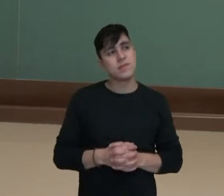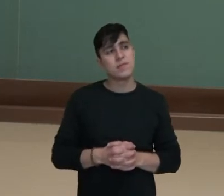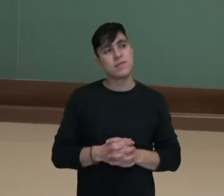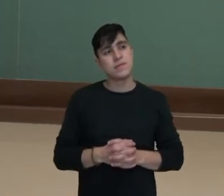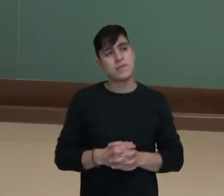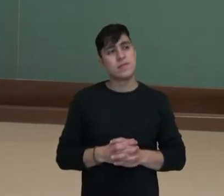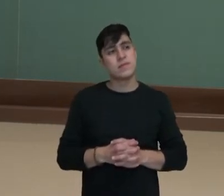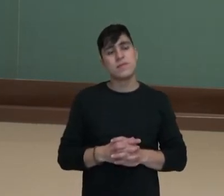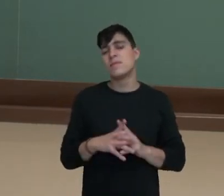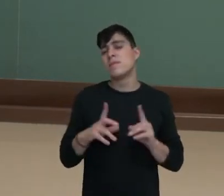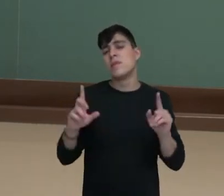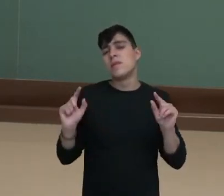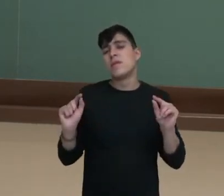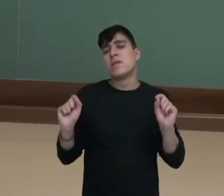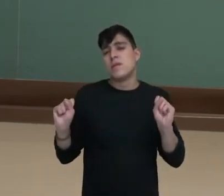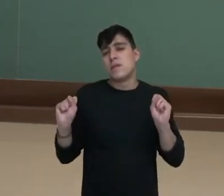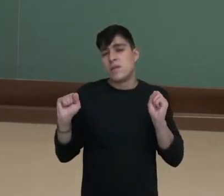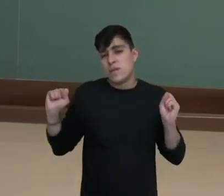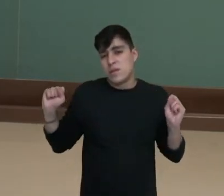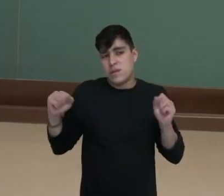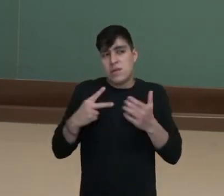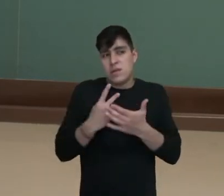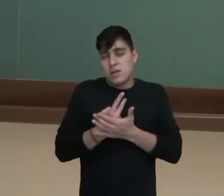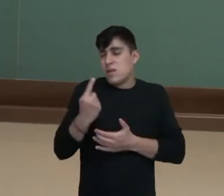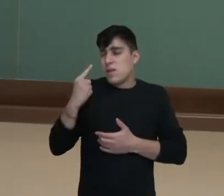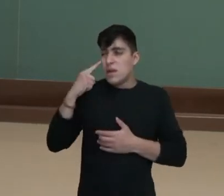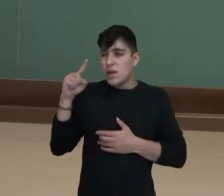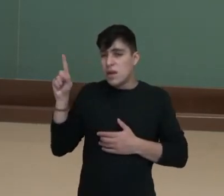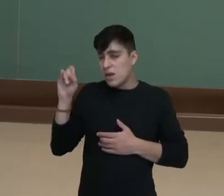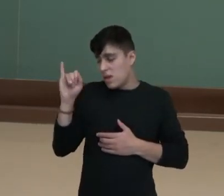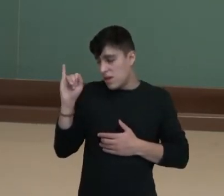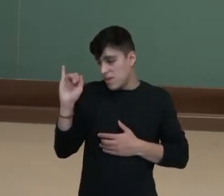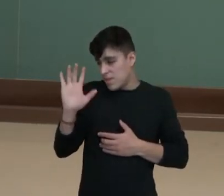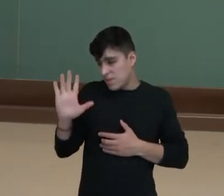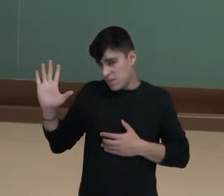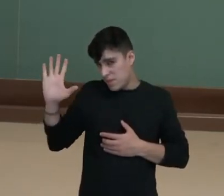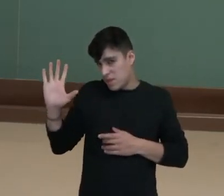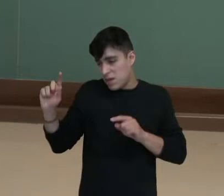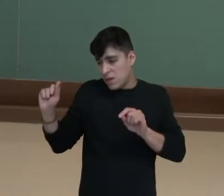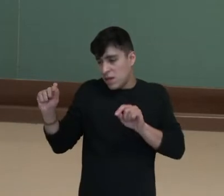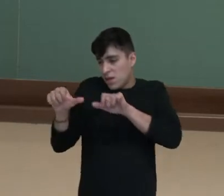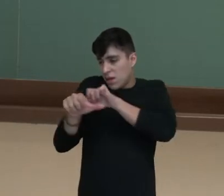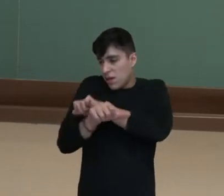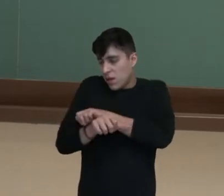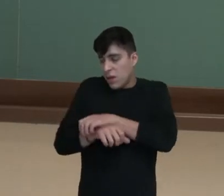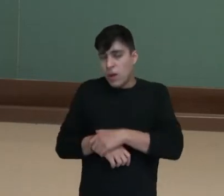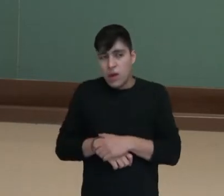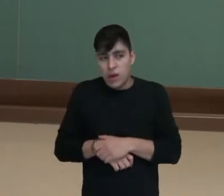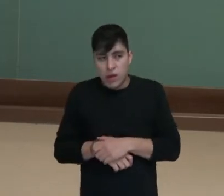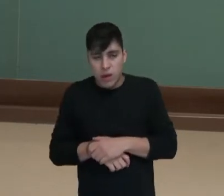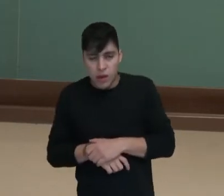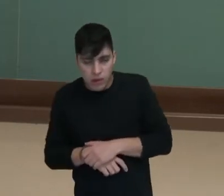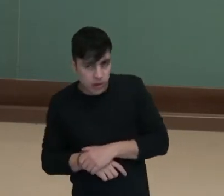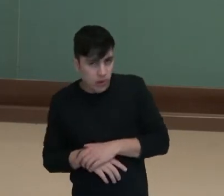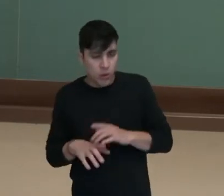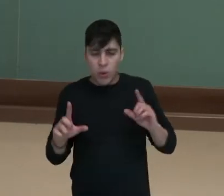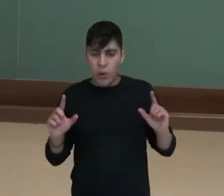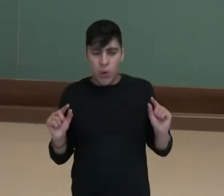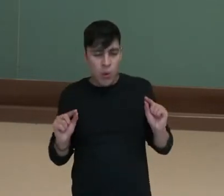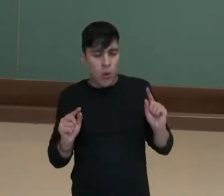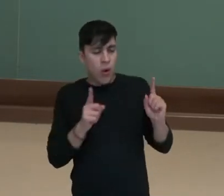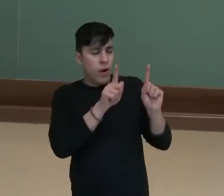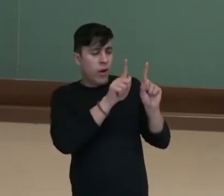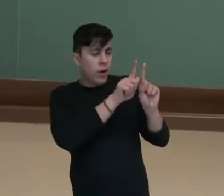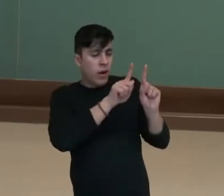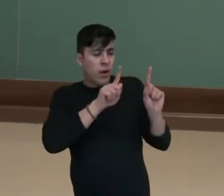Então, o que pode acontecer? Olha, aqui nessa imagem da frente, olha, inverteu a sequência. Na hora de parear os genes